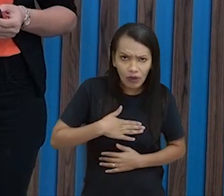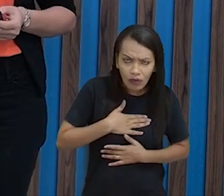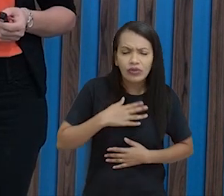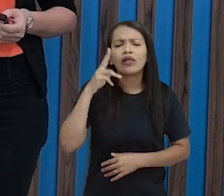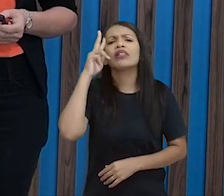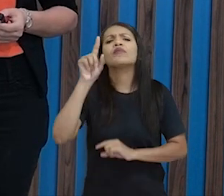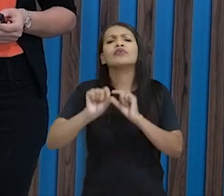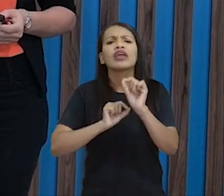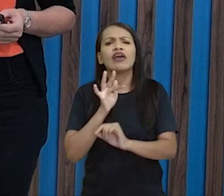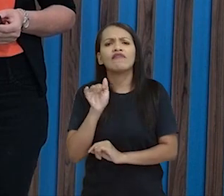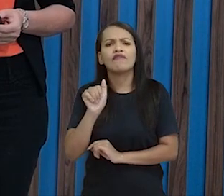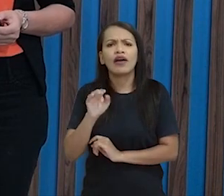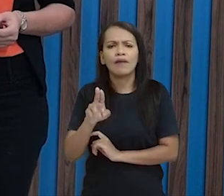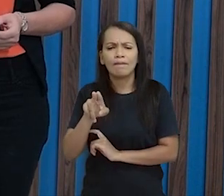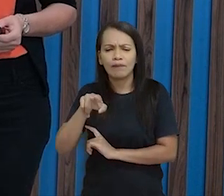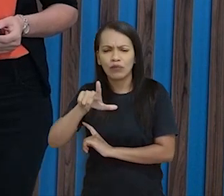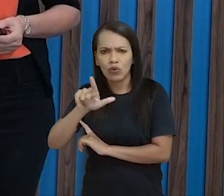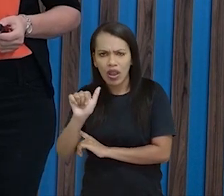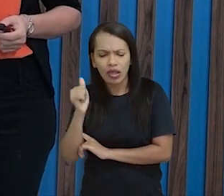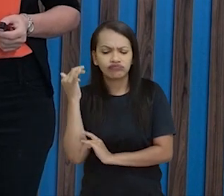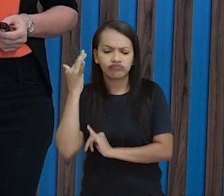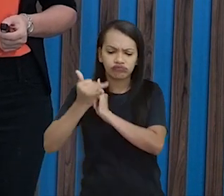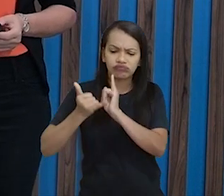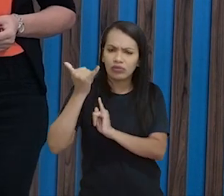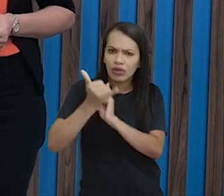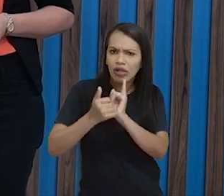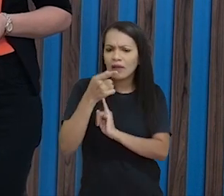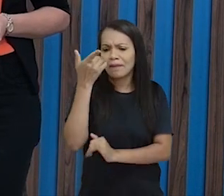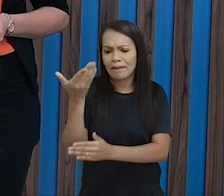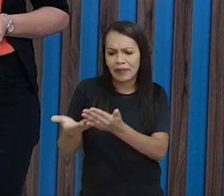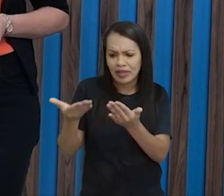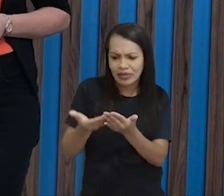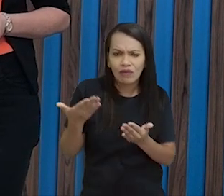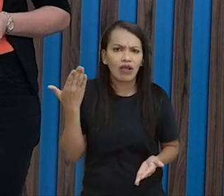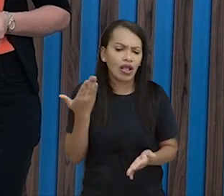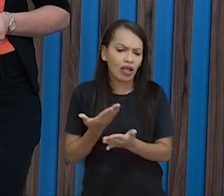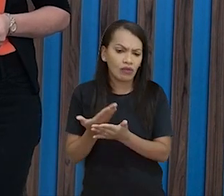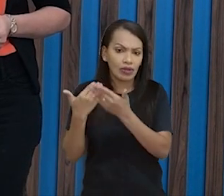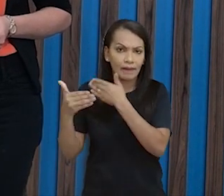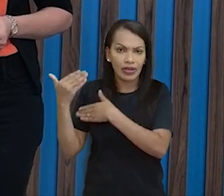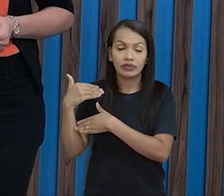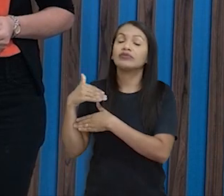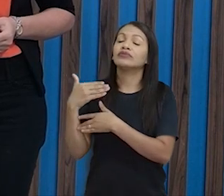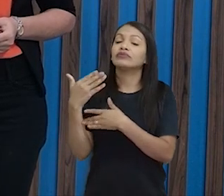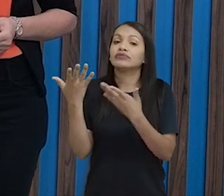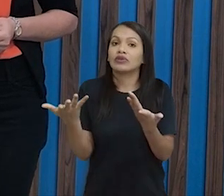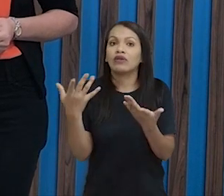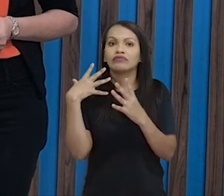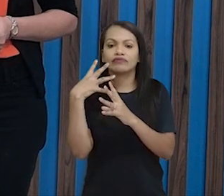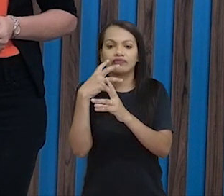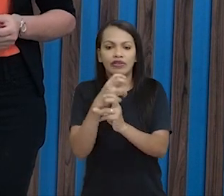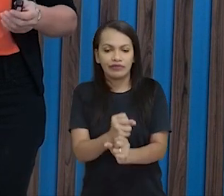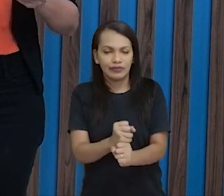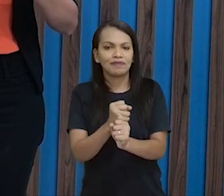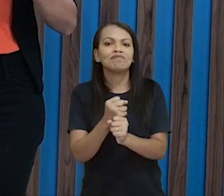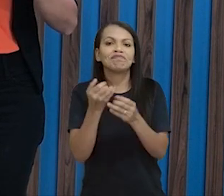são fábulas? Olha, só relembrando aí, para quem perdeu a aula passada, estamos fazendo revisão, tá